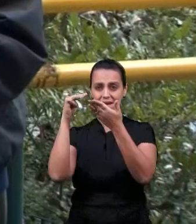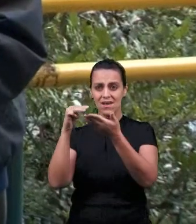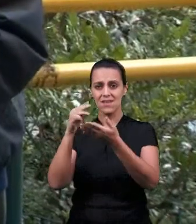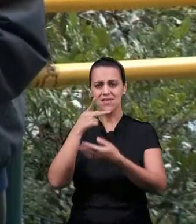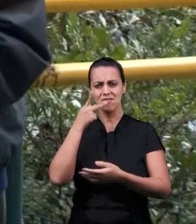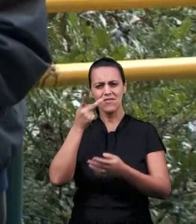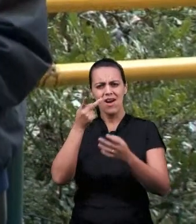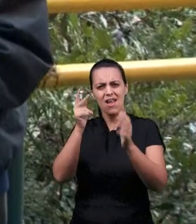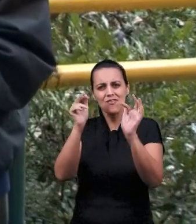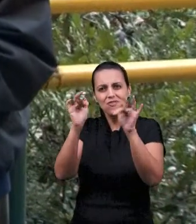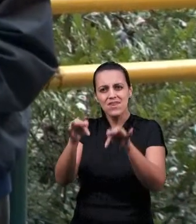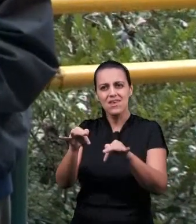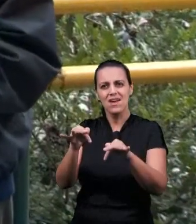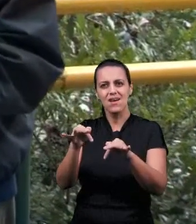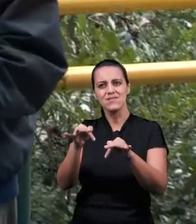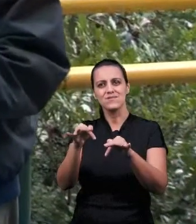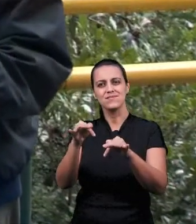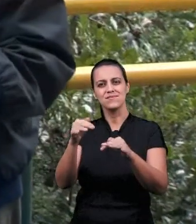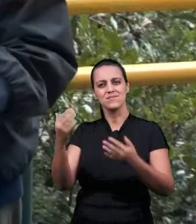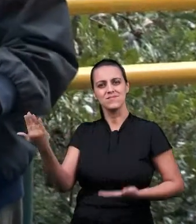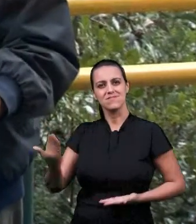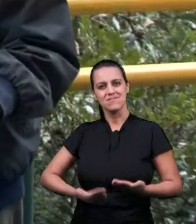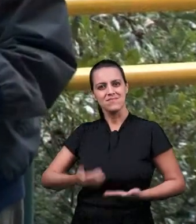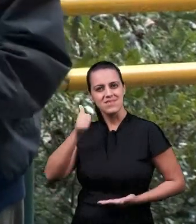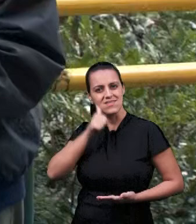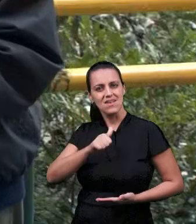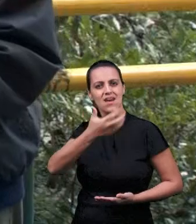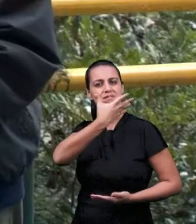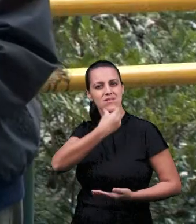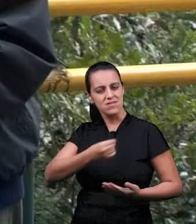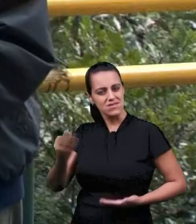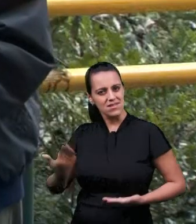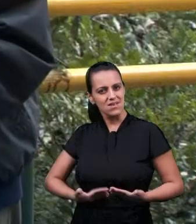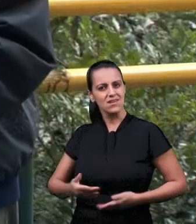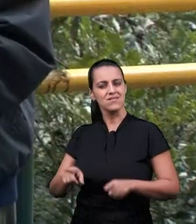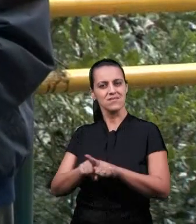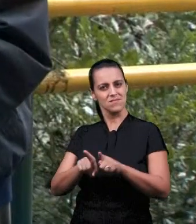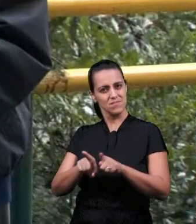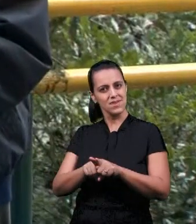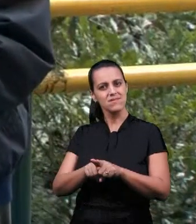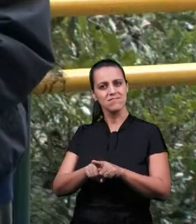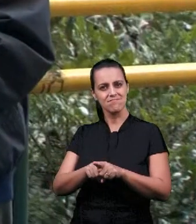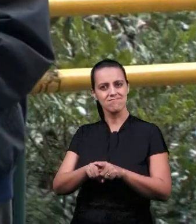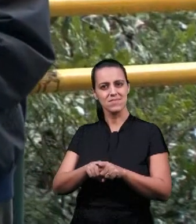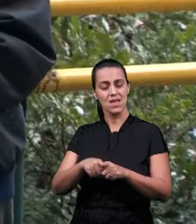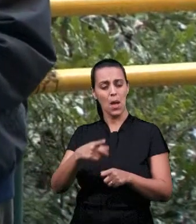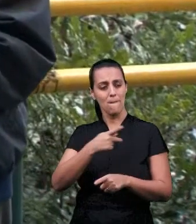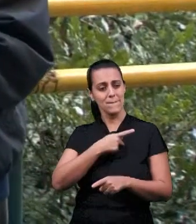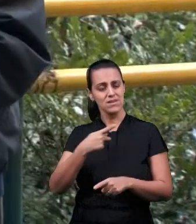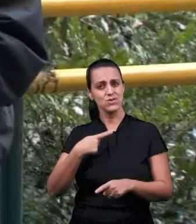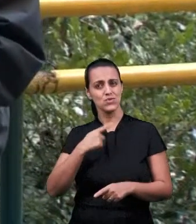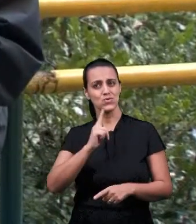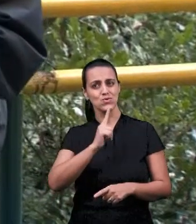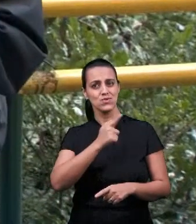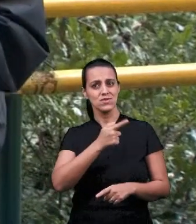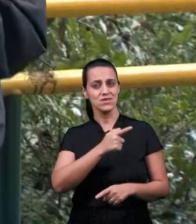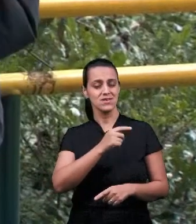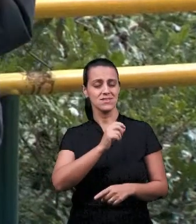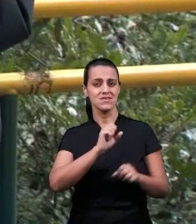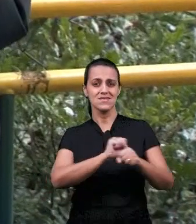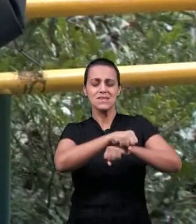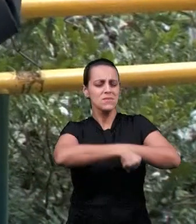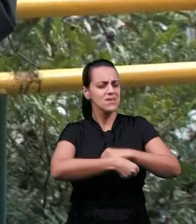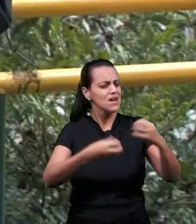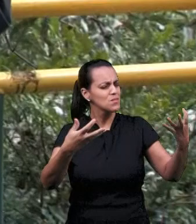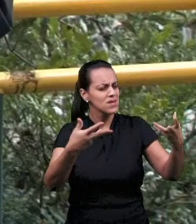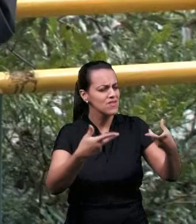as irmãs e também para os varões que estão participando desse seminário. Pastor Gedeuti, um seminário maravilhoso. Qual a importância